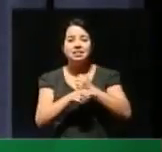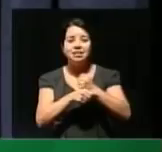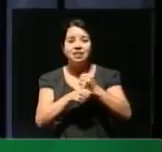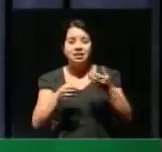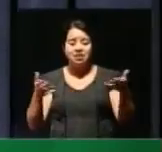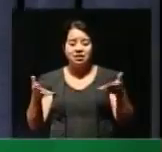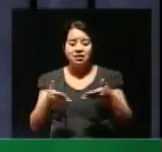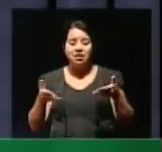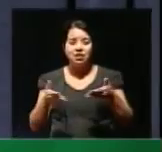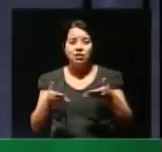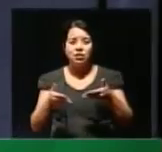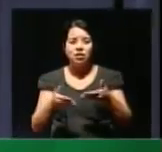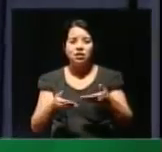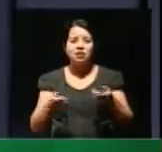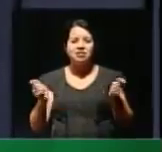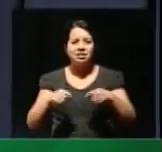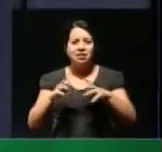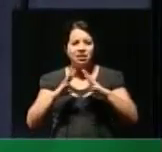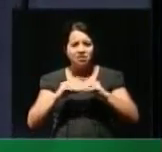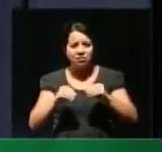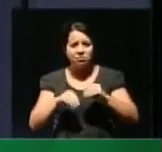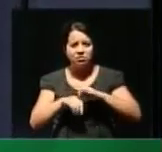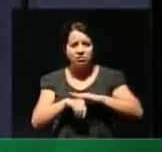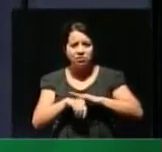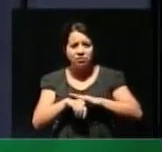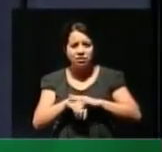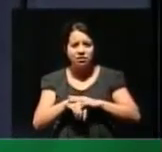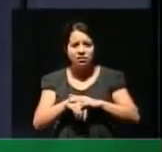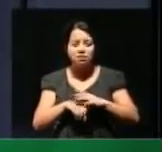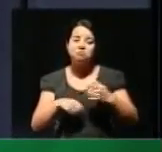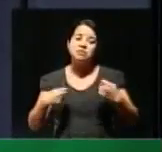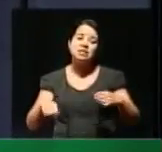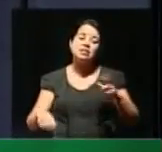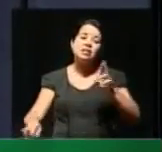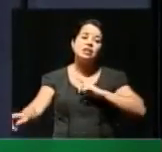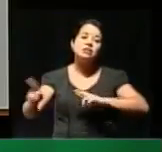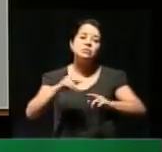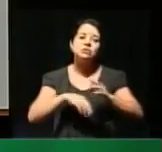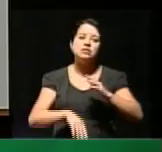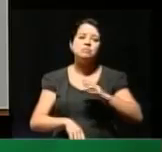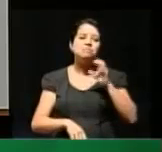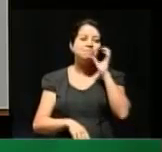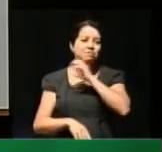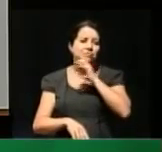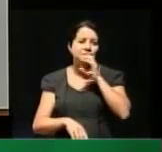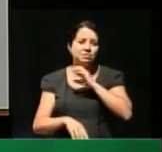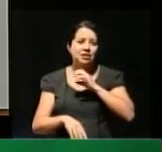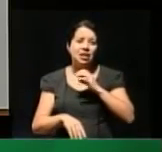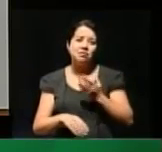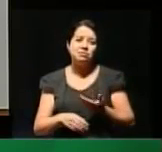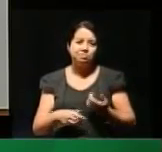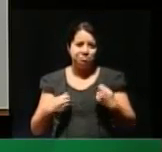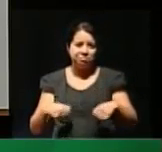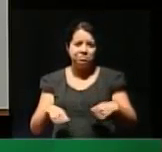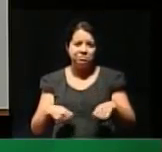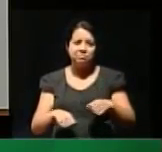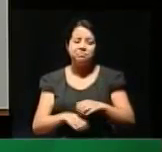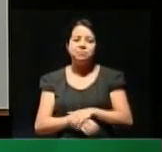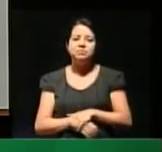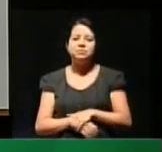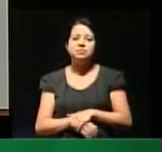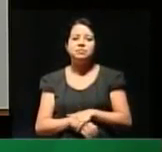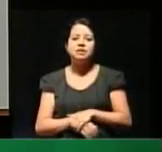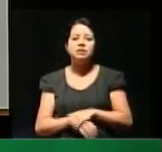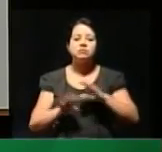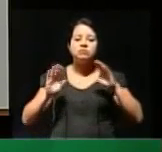para acabar com essa epidemia? Não dá. A gente tem que ter respostas mais rápidas, tem que responder melhor, né? Quer dizer, mais